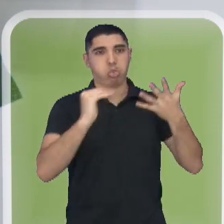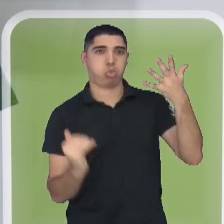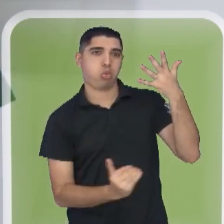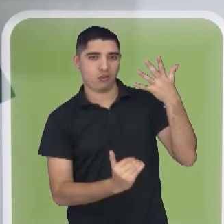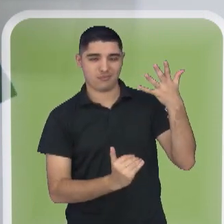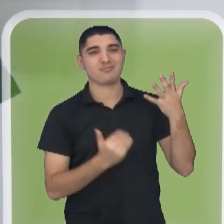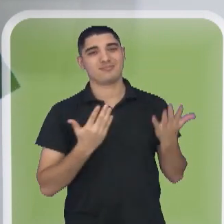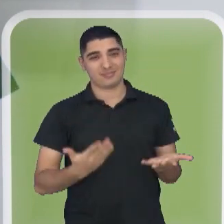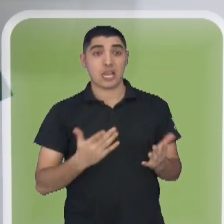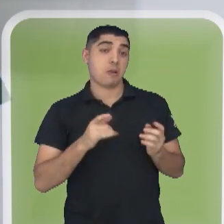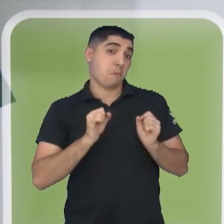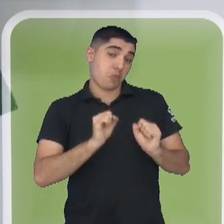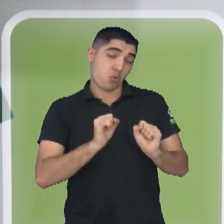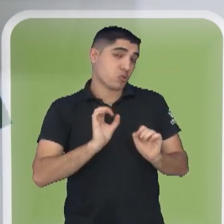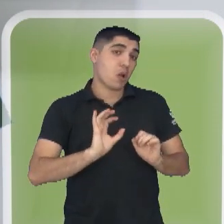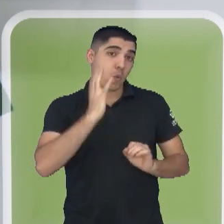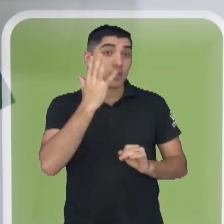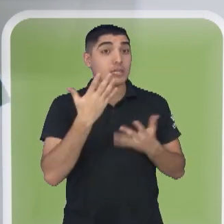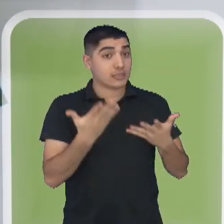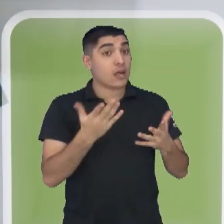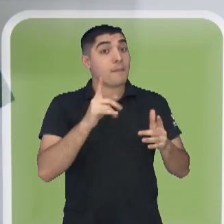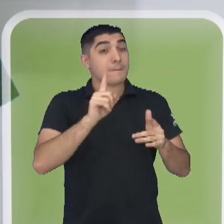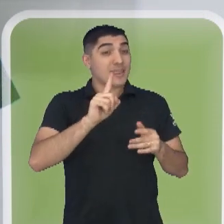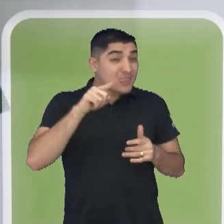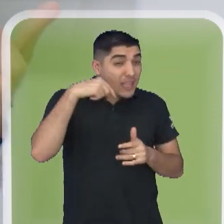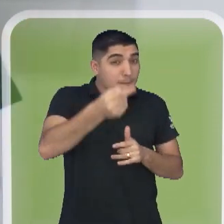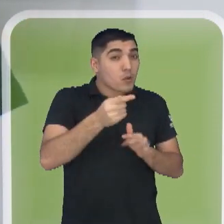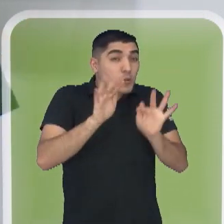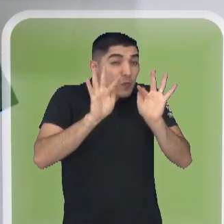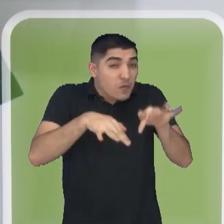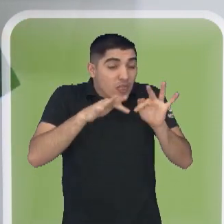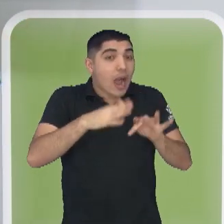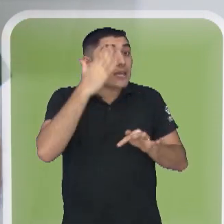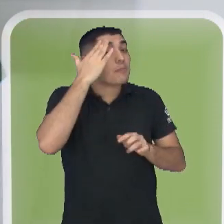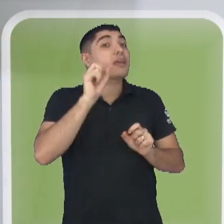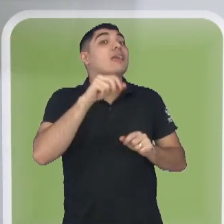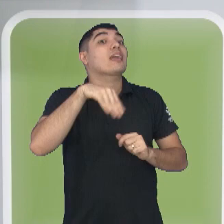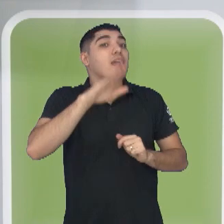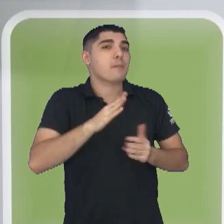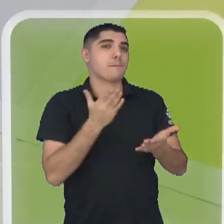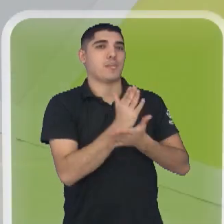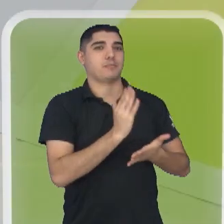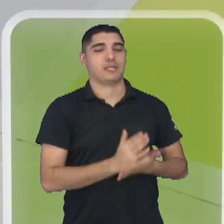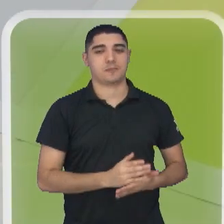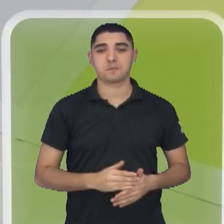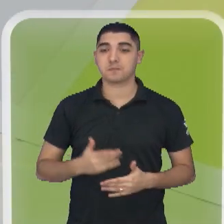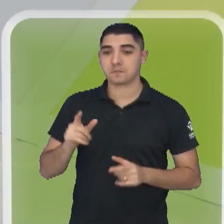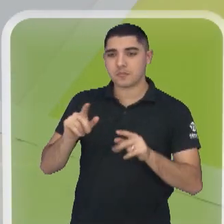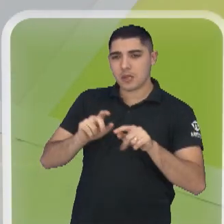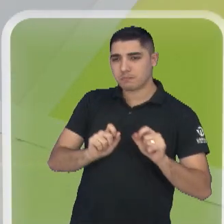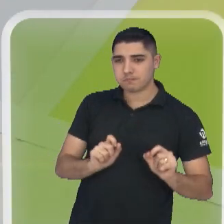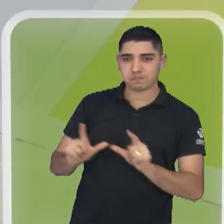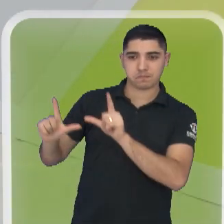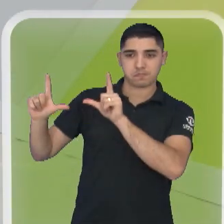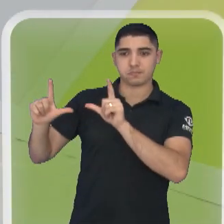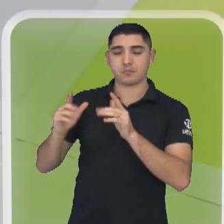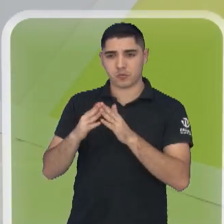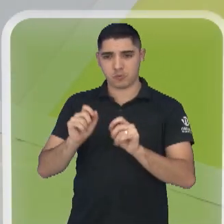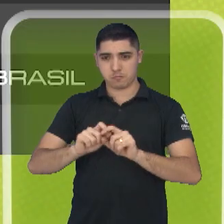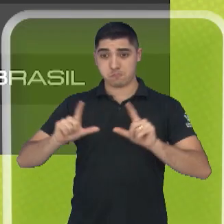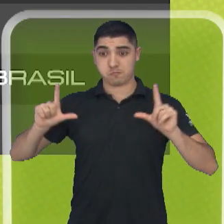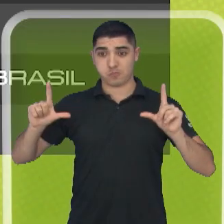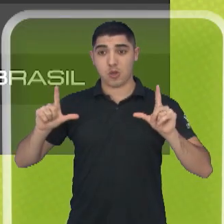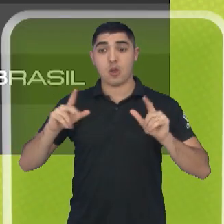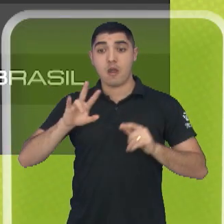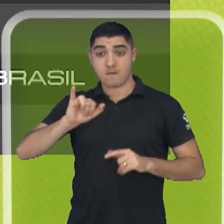pode vencer e pode ir para cima de novo. Então, é tudo definido nos detalhes e vai ser até assim a última rodada. Coloca na tela cheia, meu caro Matheus, aqui, os